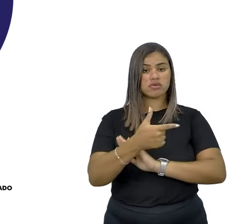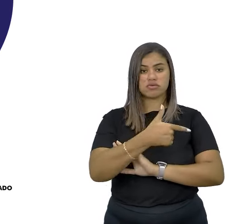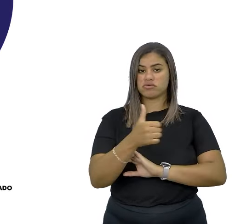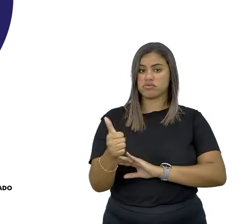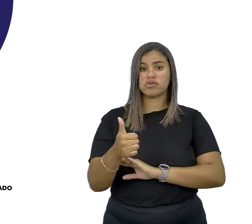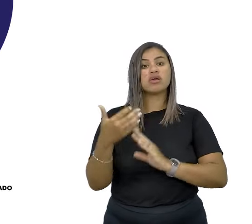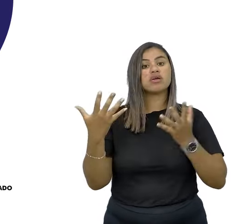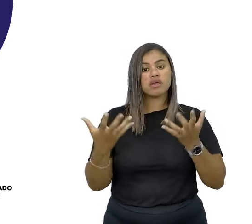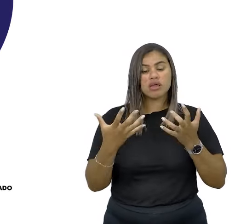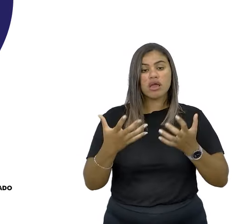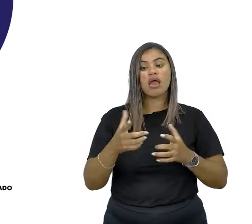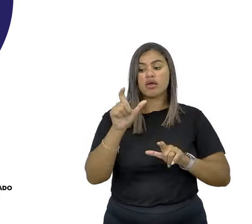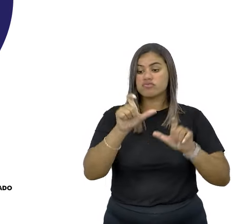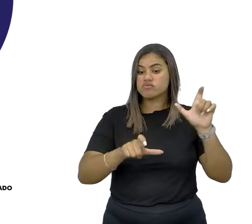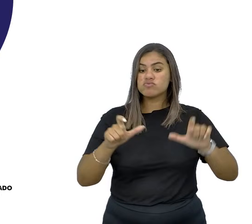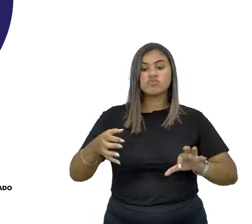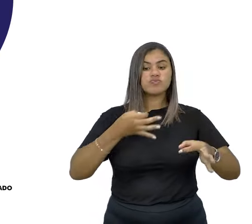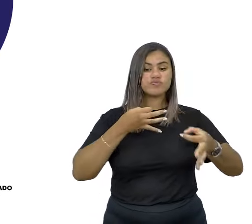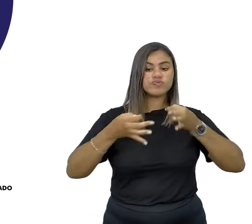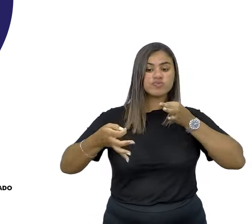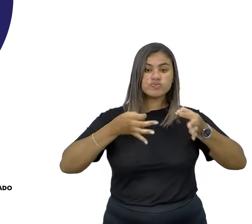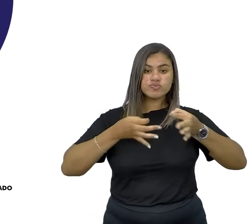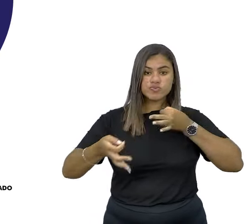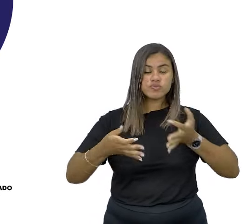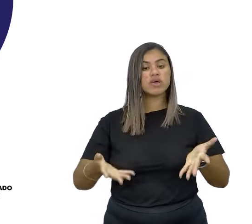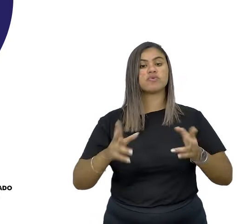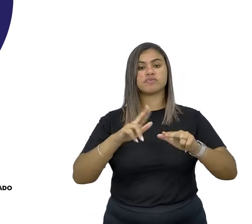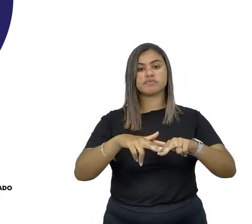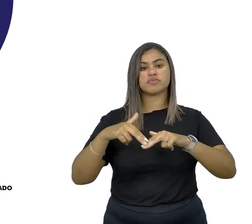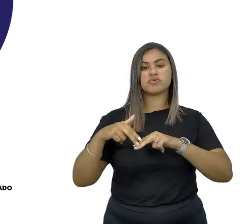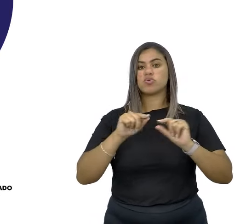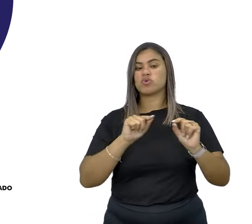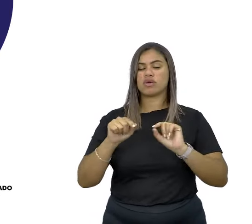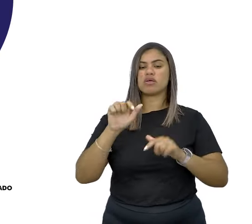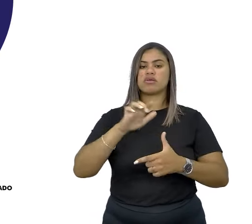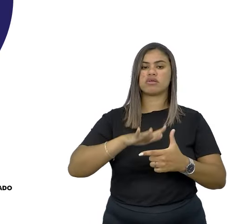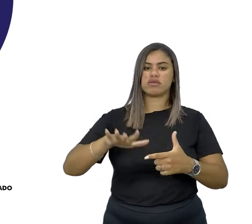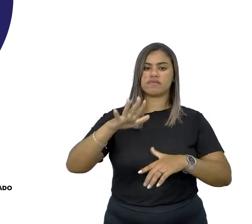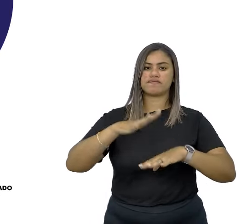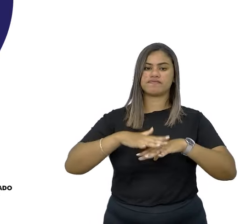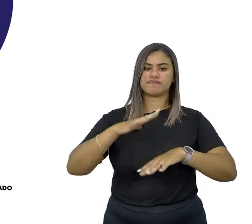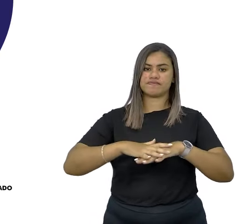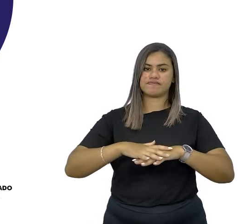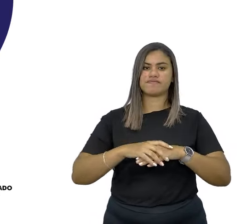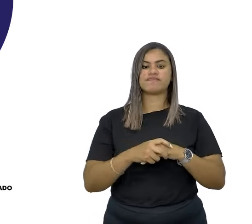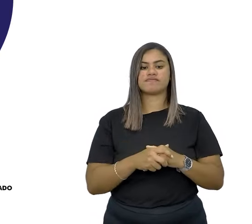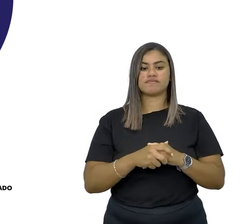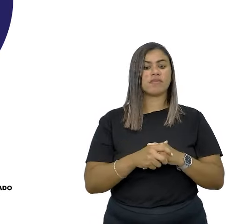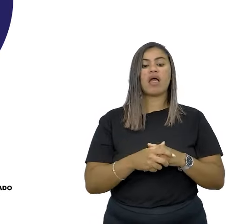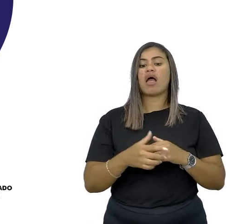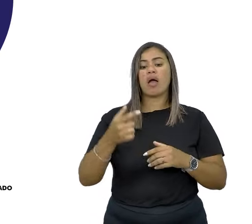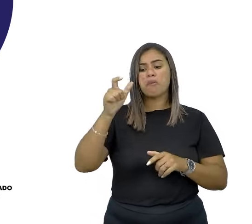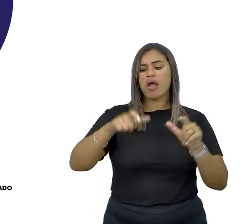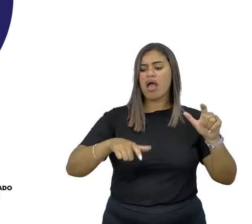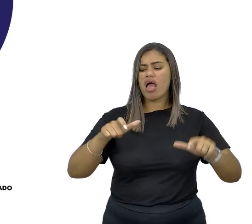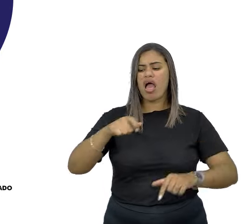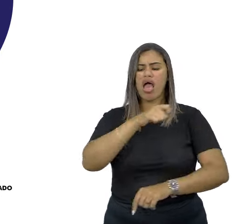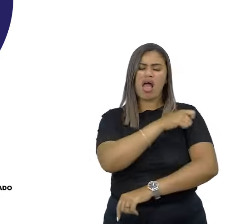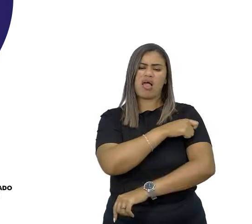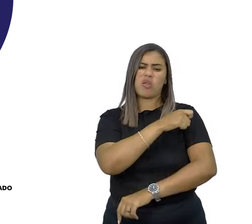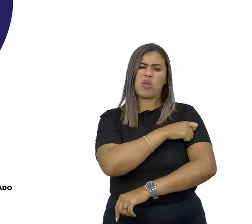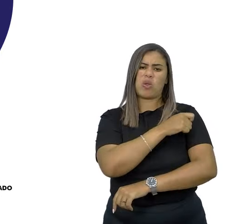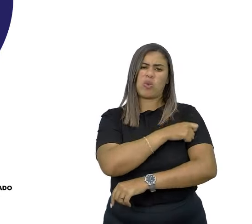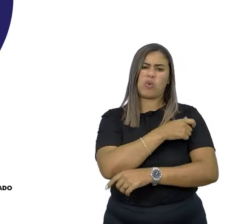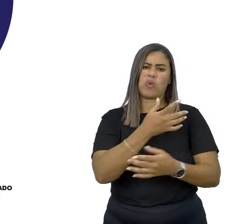sejam argumentativos. E é por isso que a gente trouxe a questão do letramento matemático. A gente não quer mais alunos que